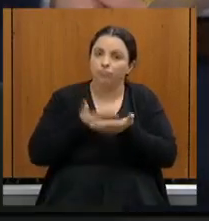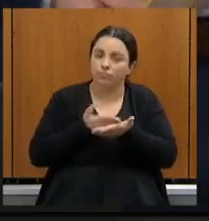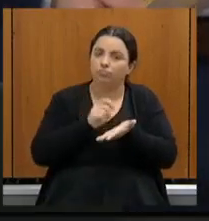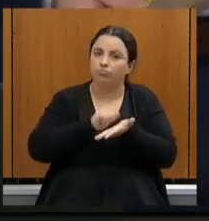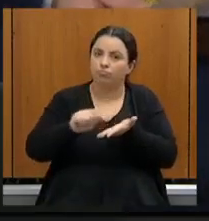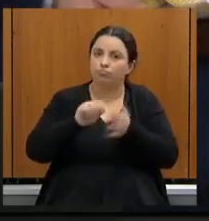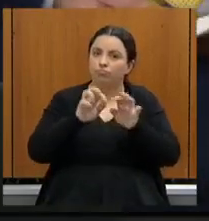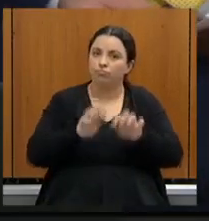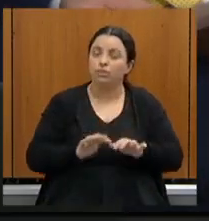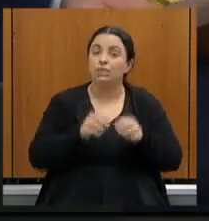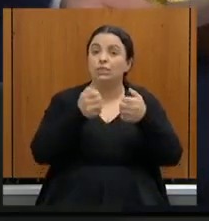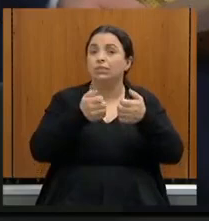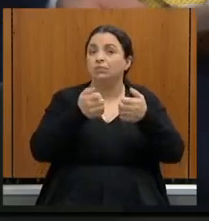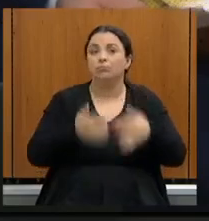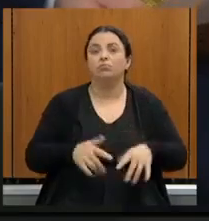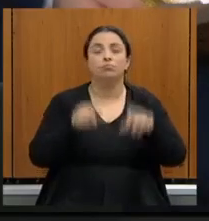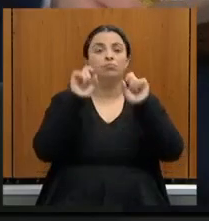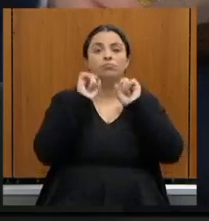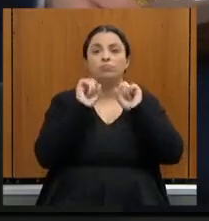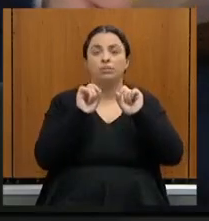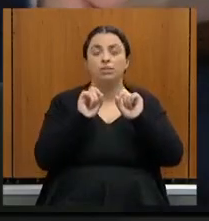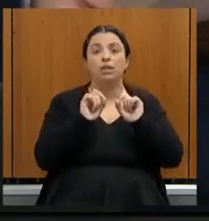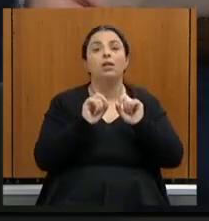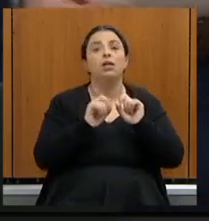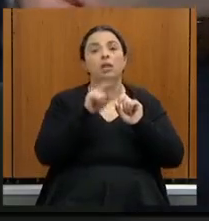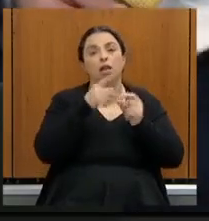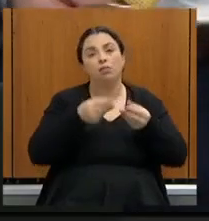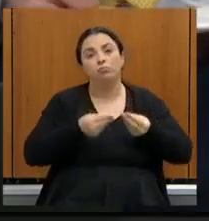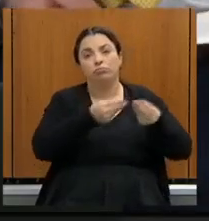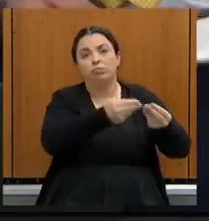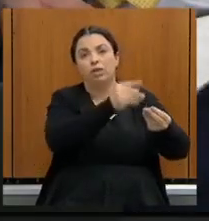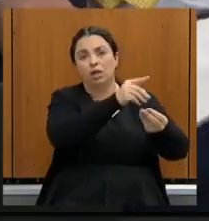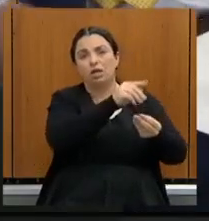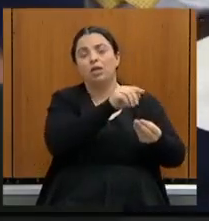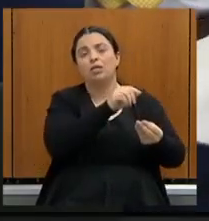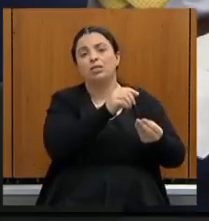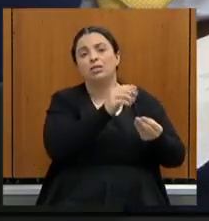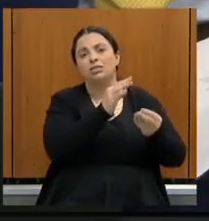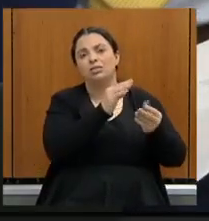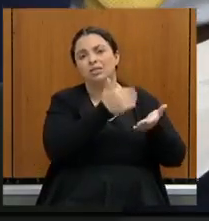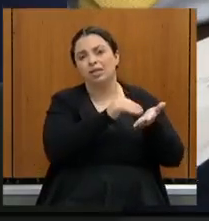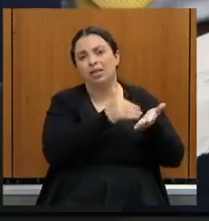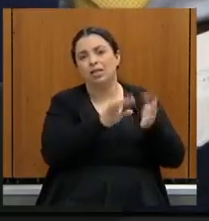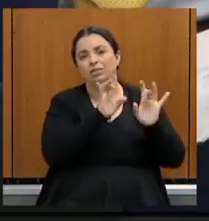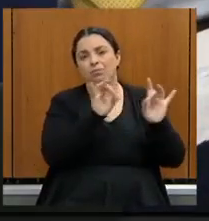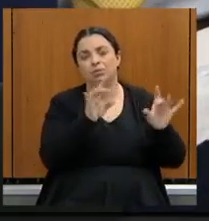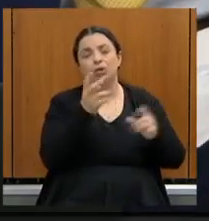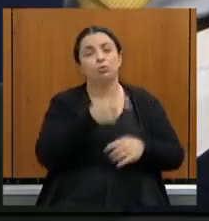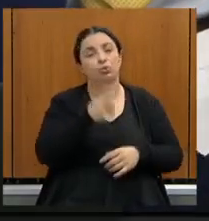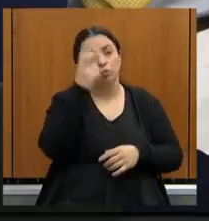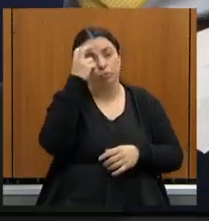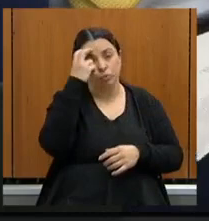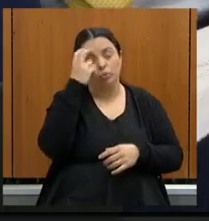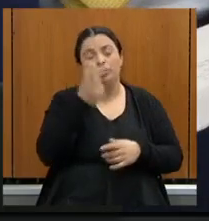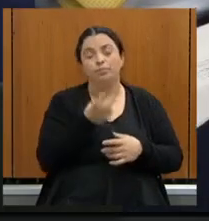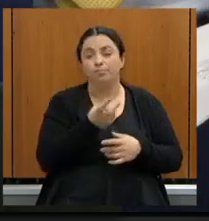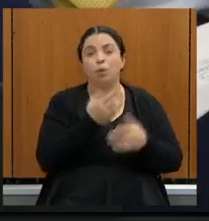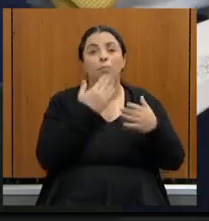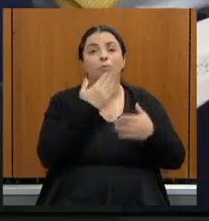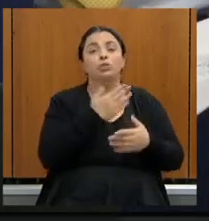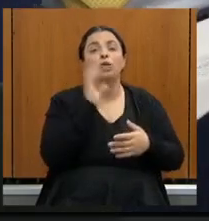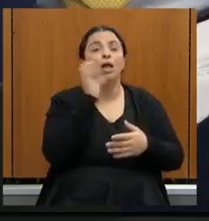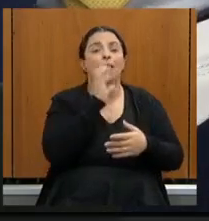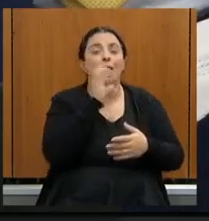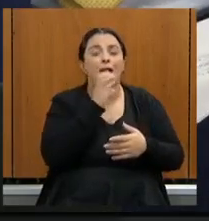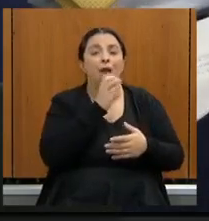com o seguinte teor que seja encaminhada a secretaria especial de cultura pedido de providência para a pronta